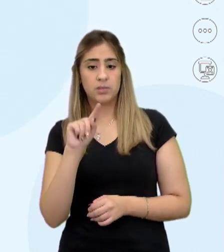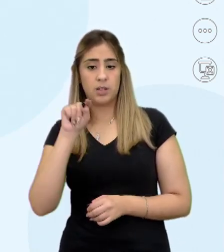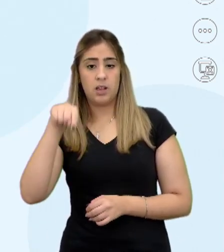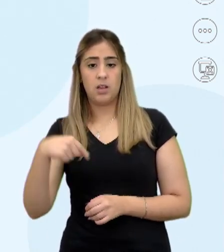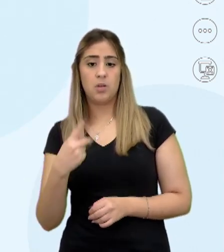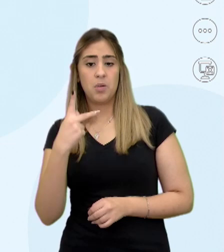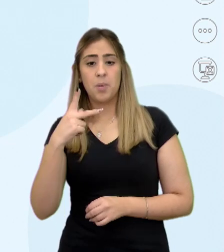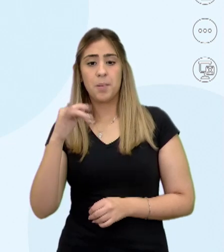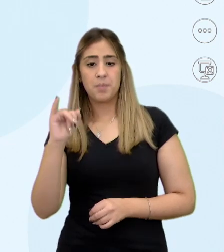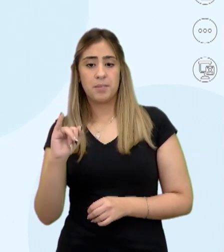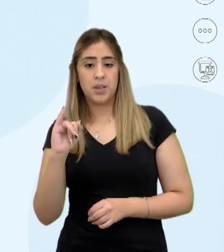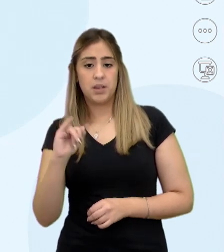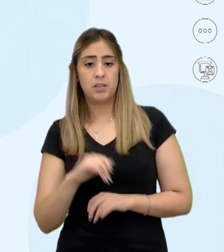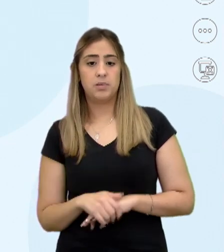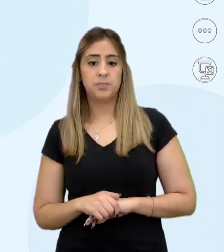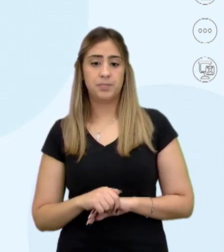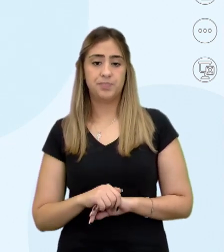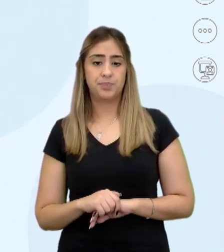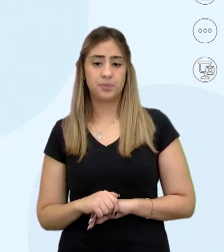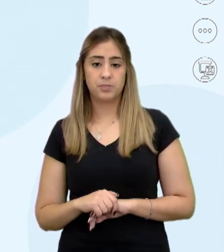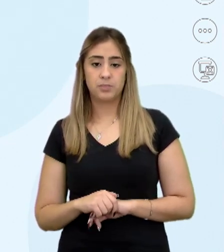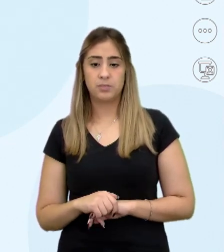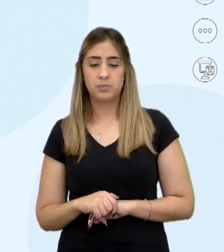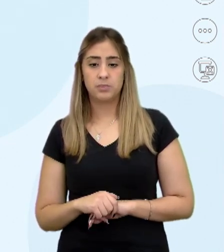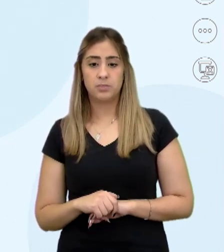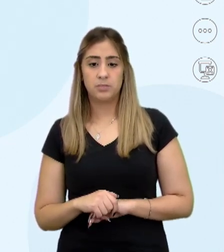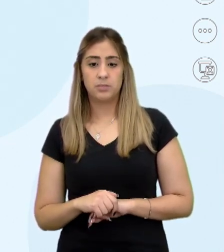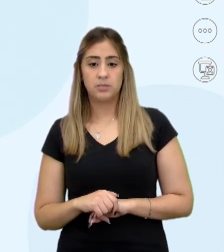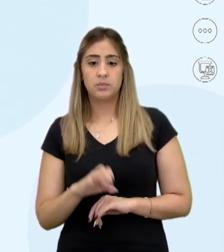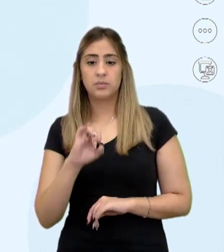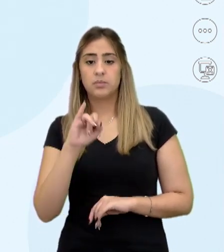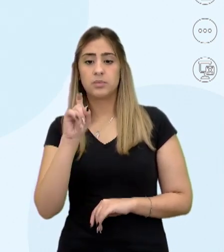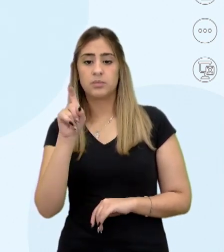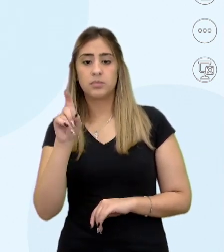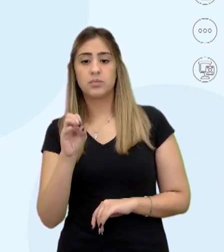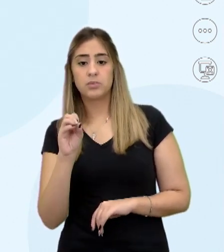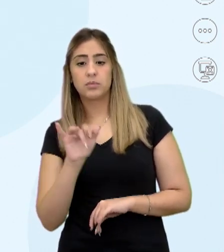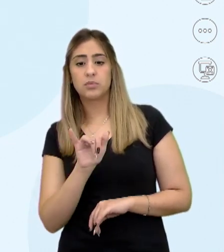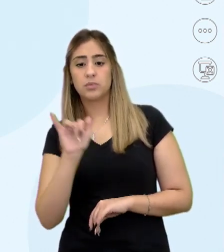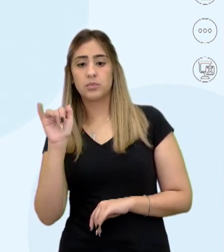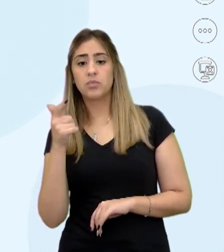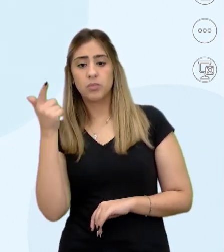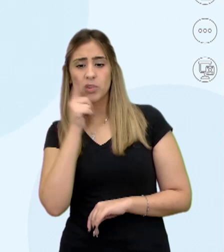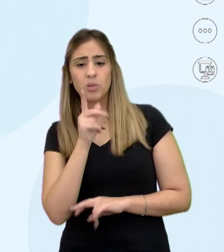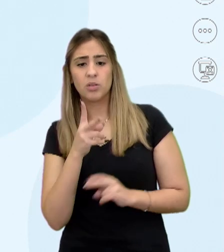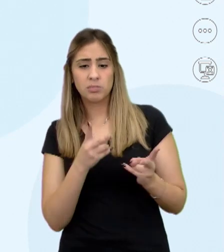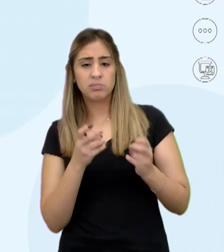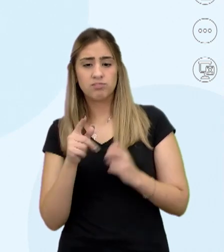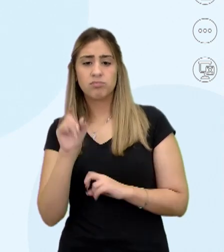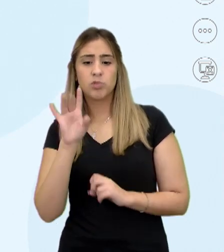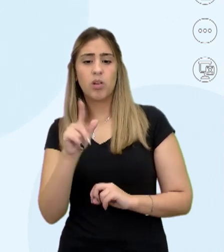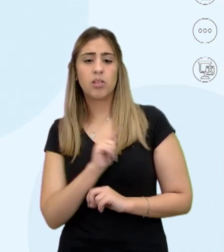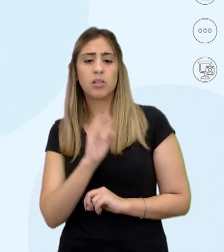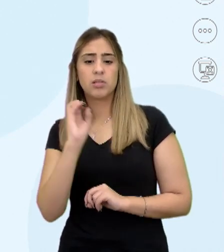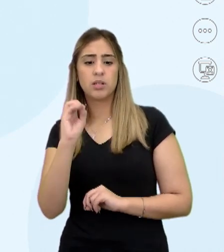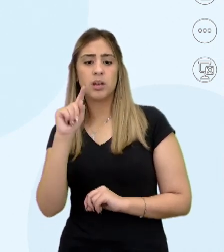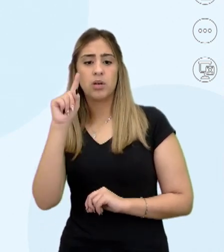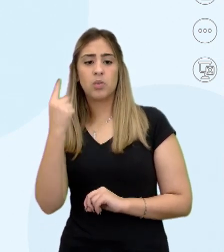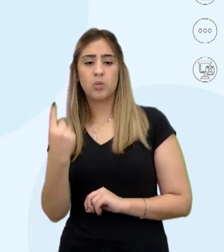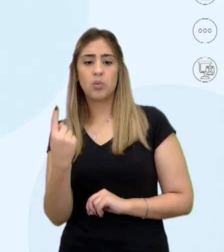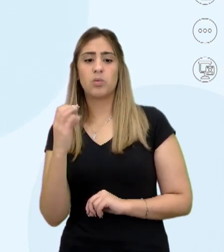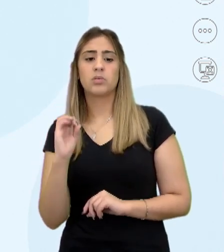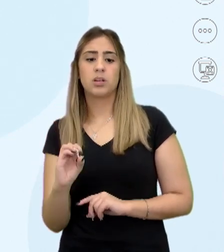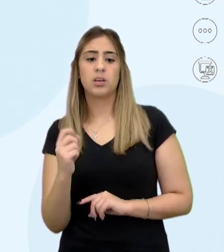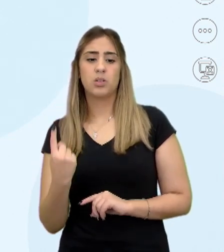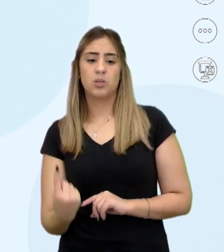sobre 2, o π, o 3π sobre 2 e o 2π. E no eixo y? Consegue perceber que você só tem 0, 1, 0, menos